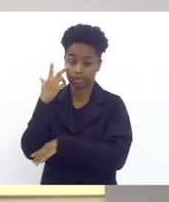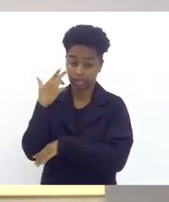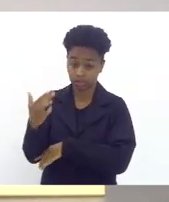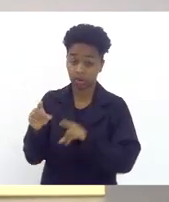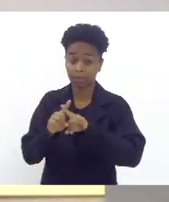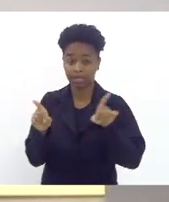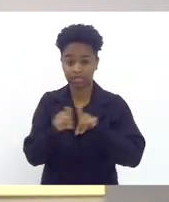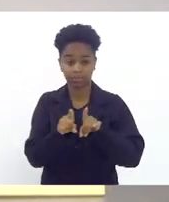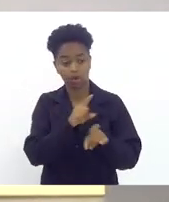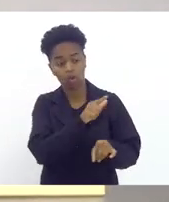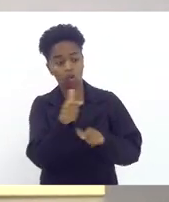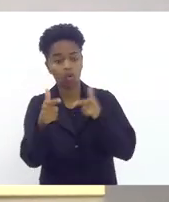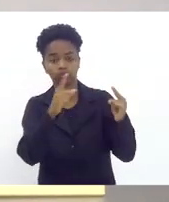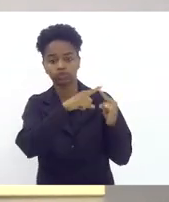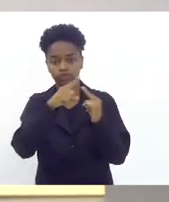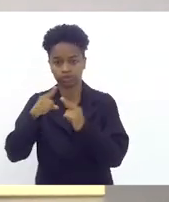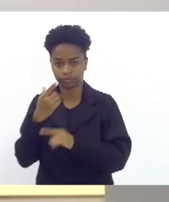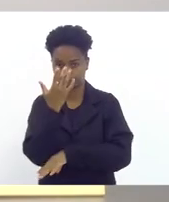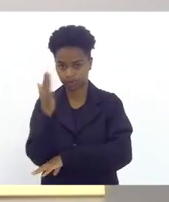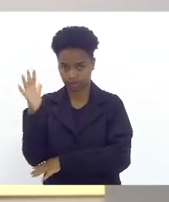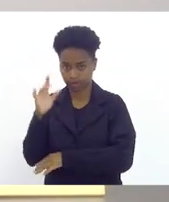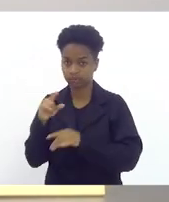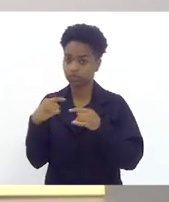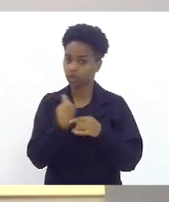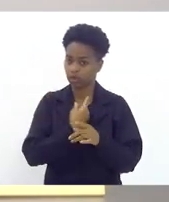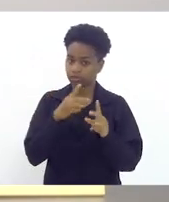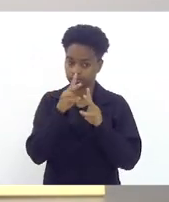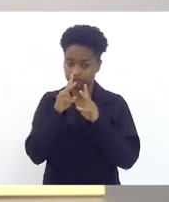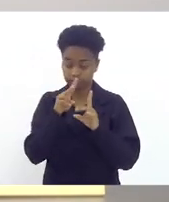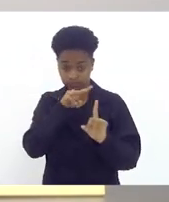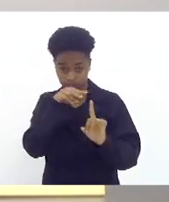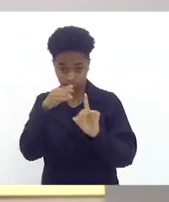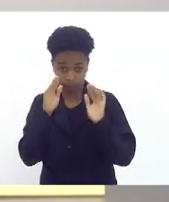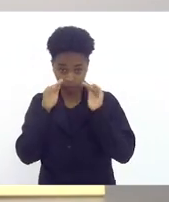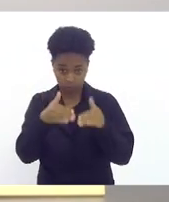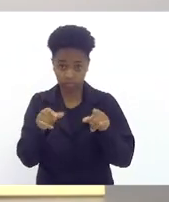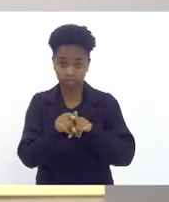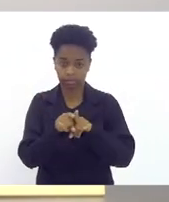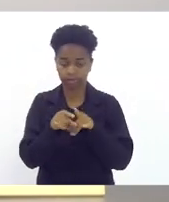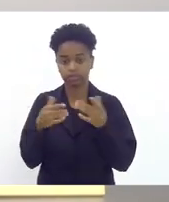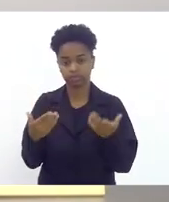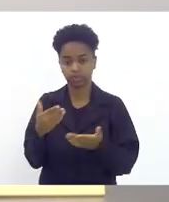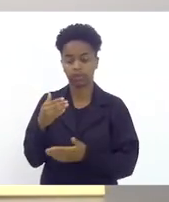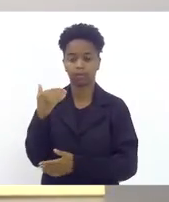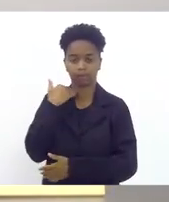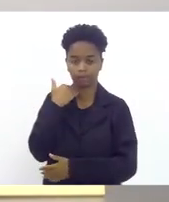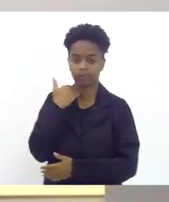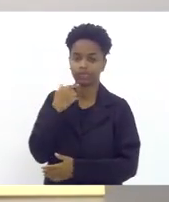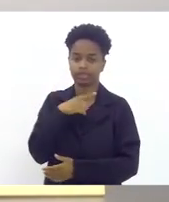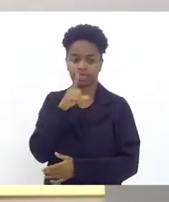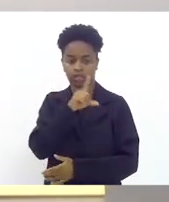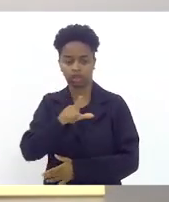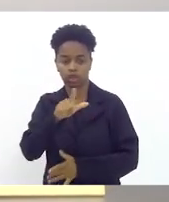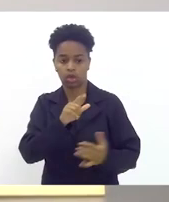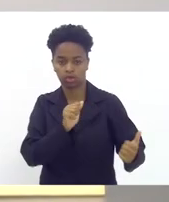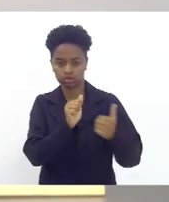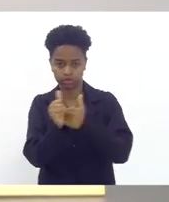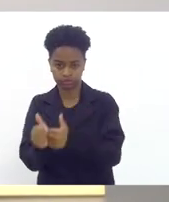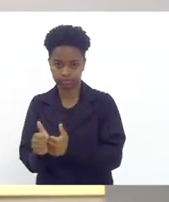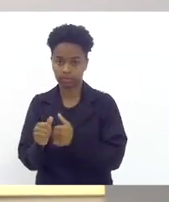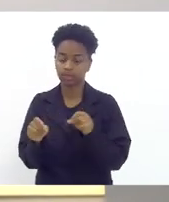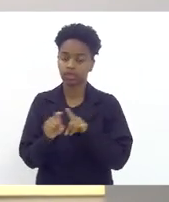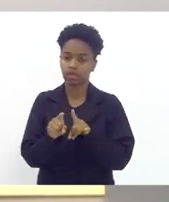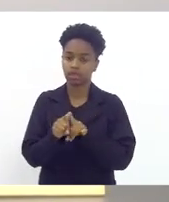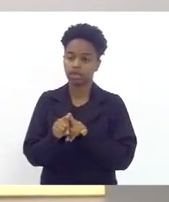multifuncionais então a gente também tá com esse olhar então o BNDS vem nessa lógica então a importância disso e